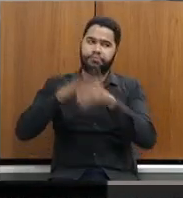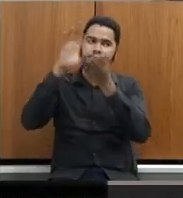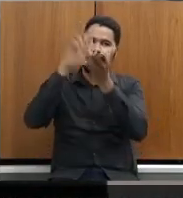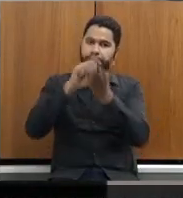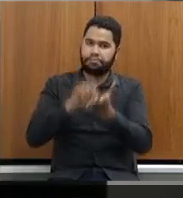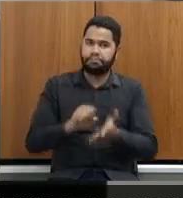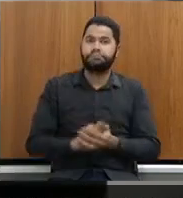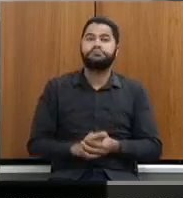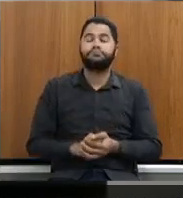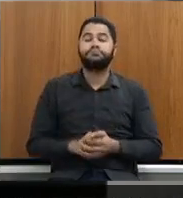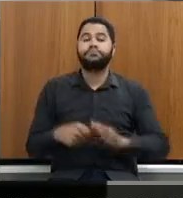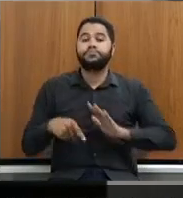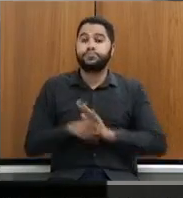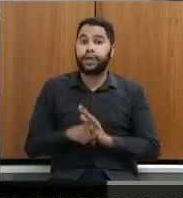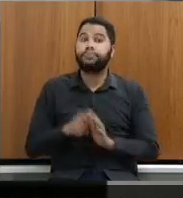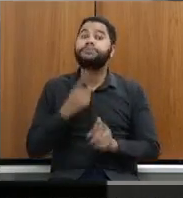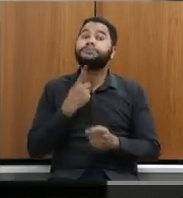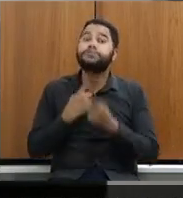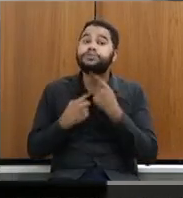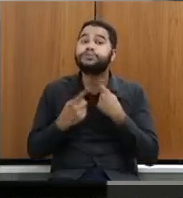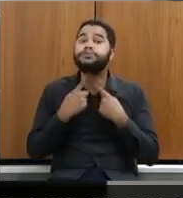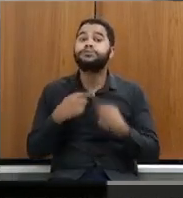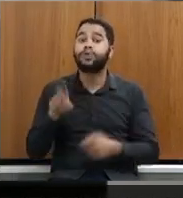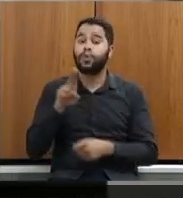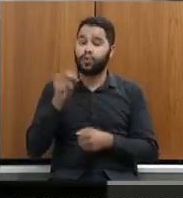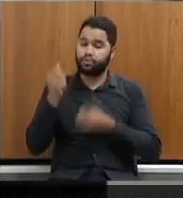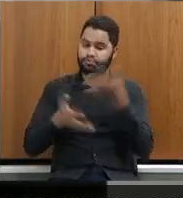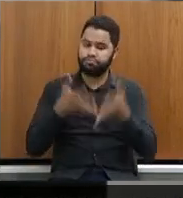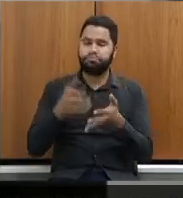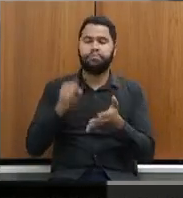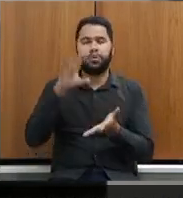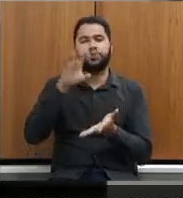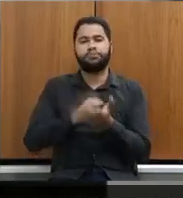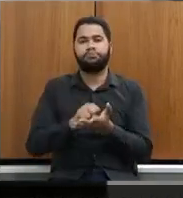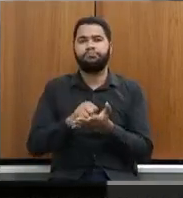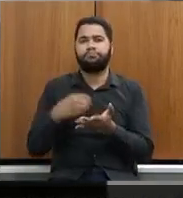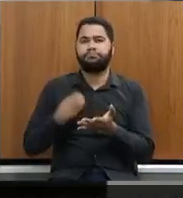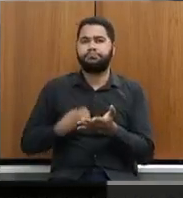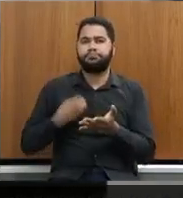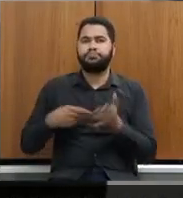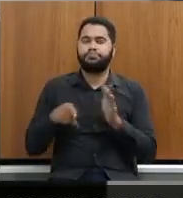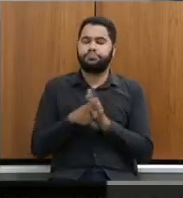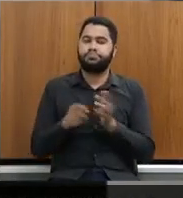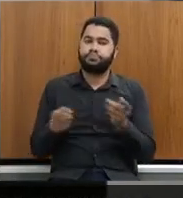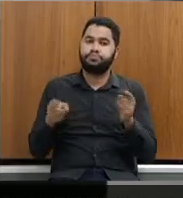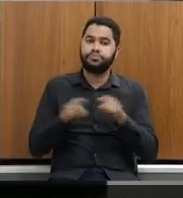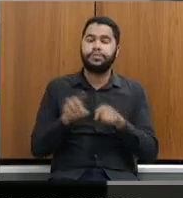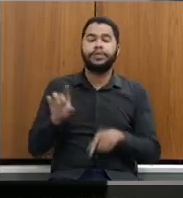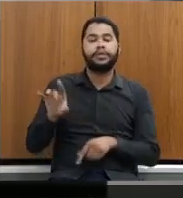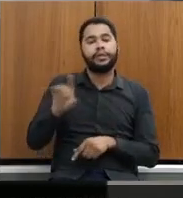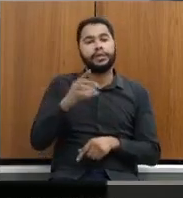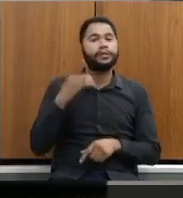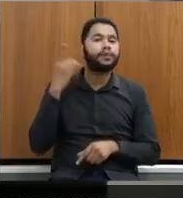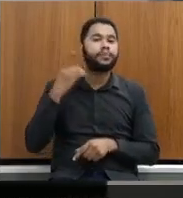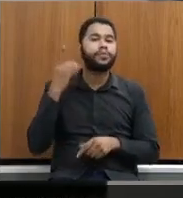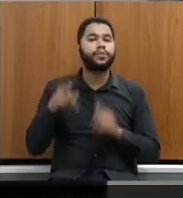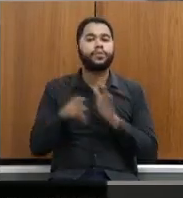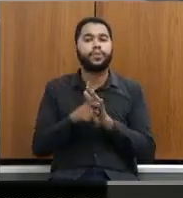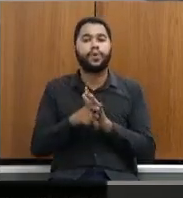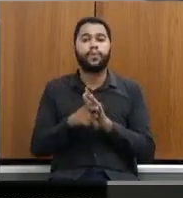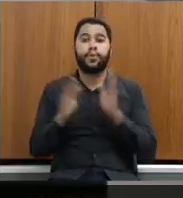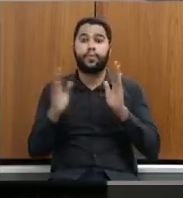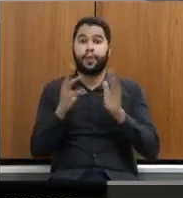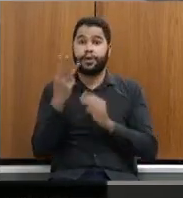descrição os parlamentares que desejarem fazer os a palavra pode se inscrever pessoalmente de outras pessoas de condição cada Deputado poderá fazer a